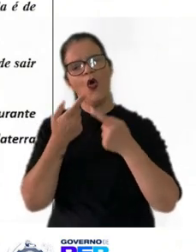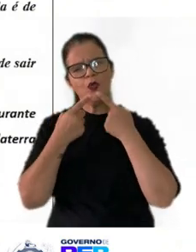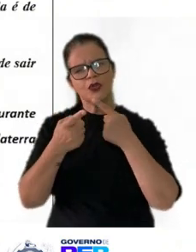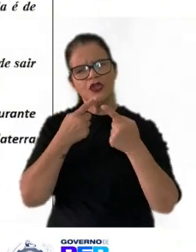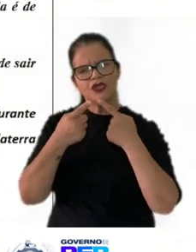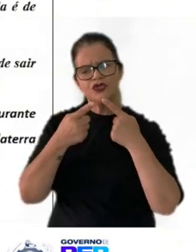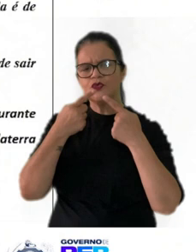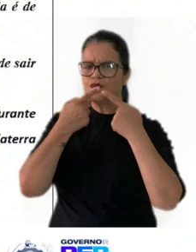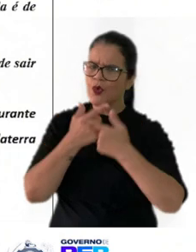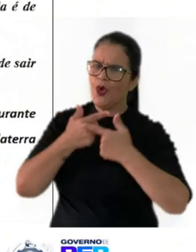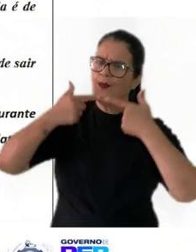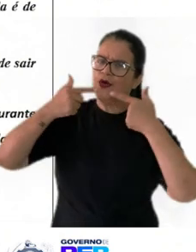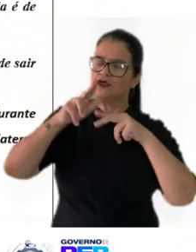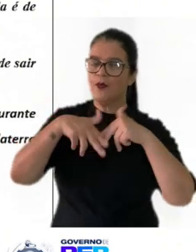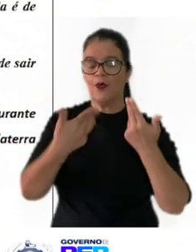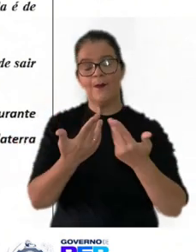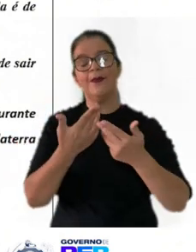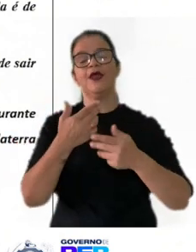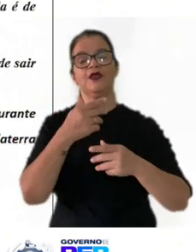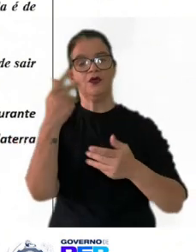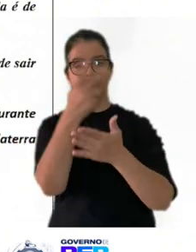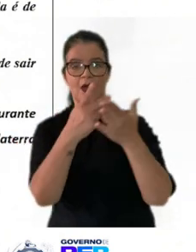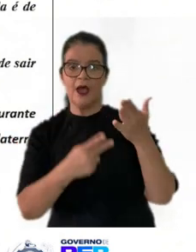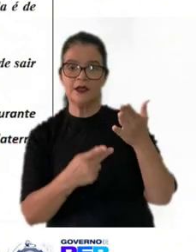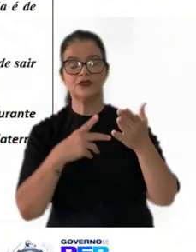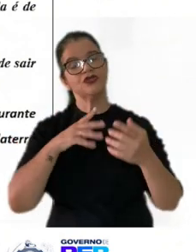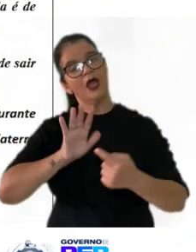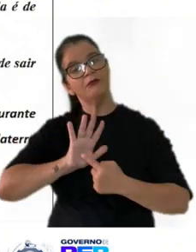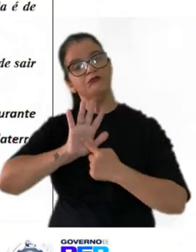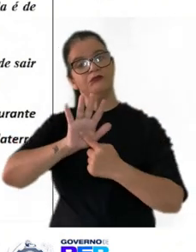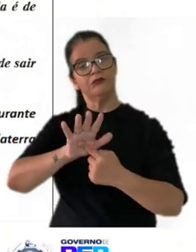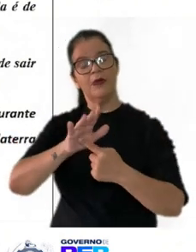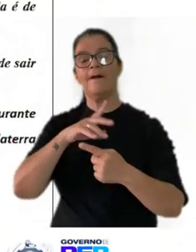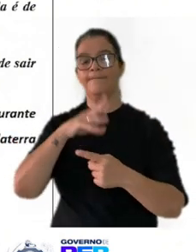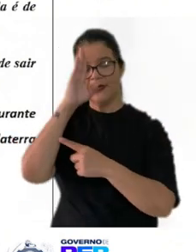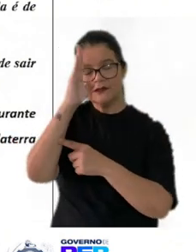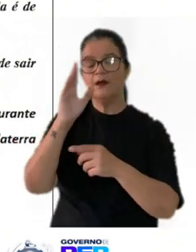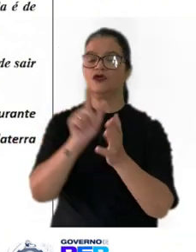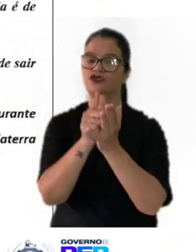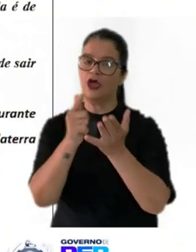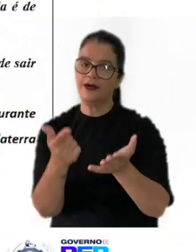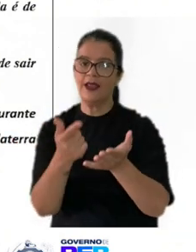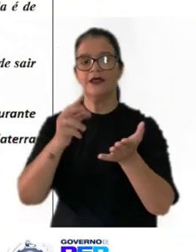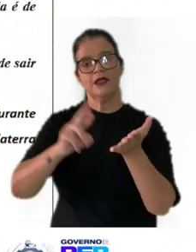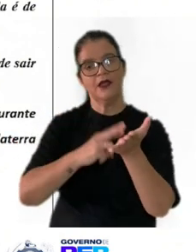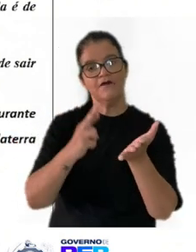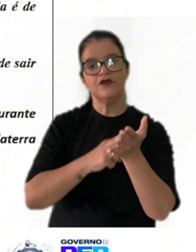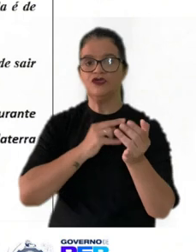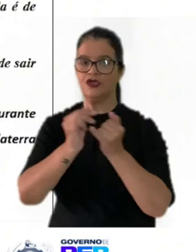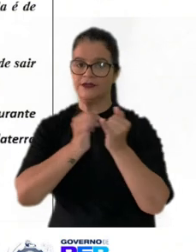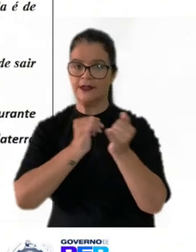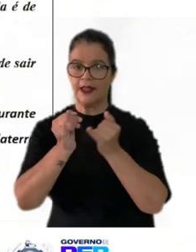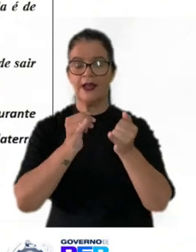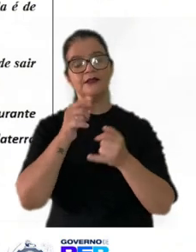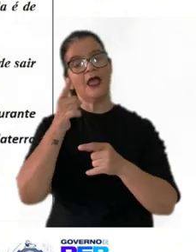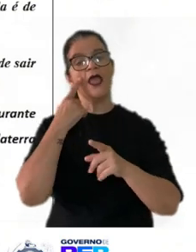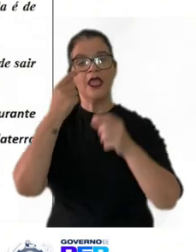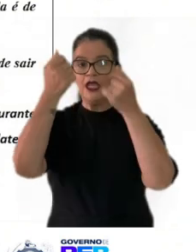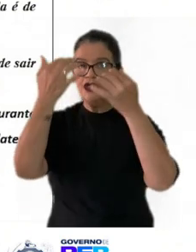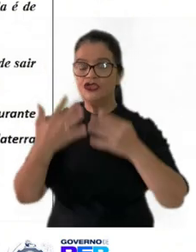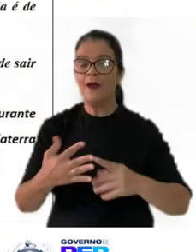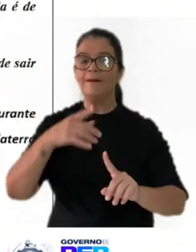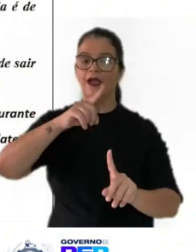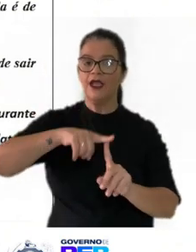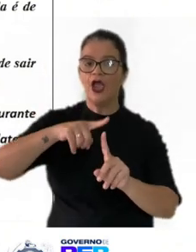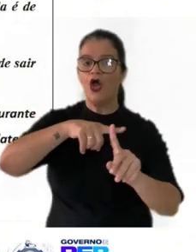meio de uma caricatura e está presente principalmente em jornais revistas e na internet então aqui ele explica o gênero no caso